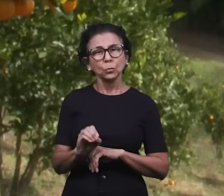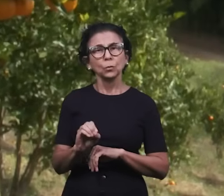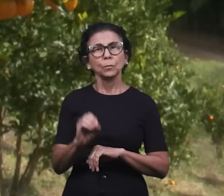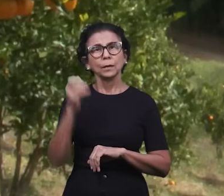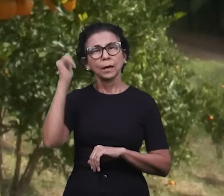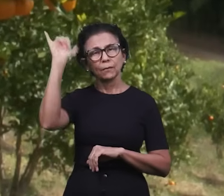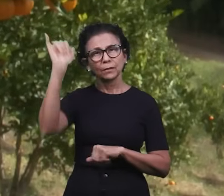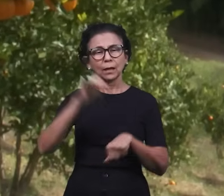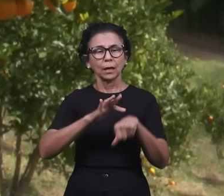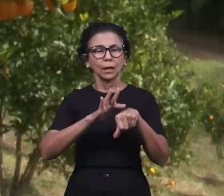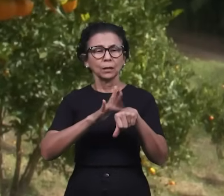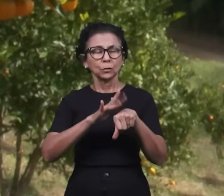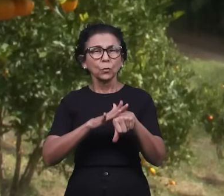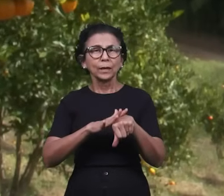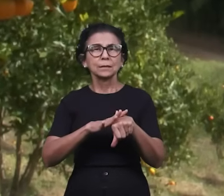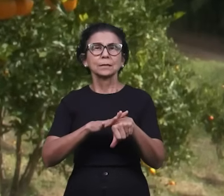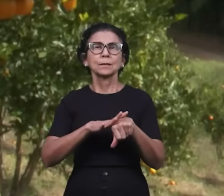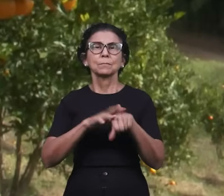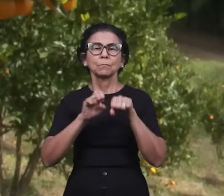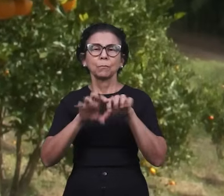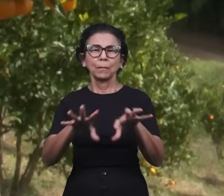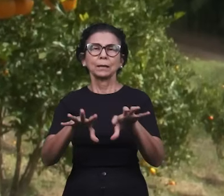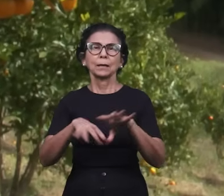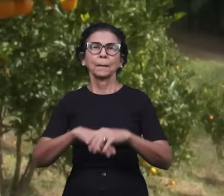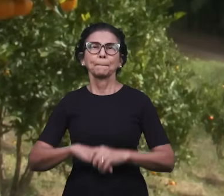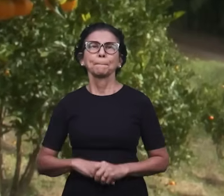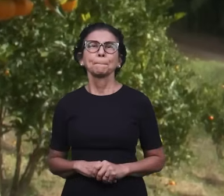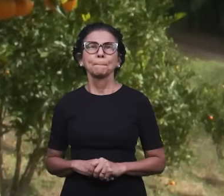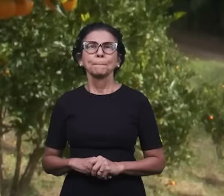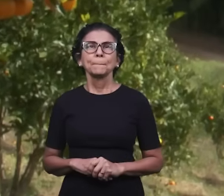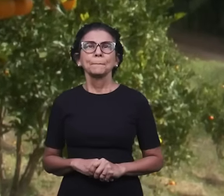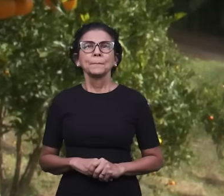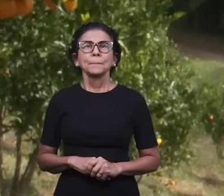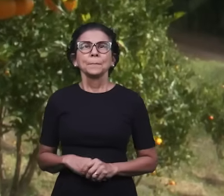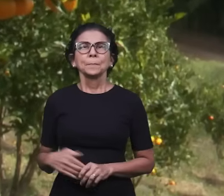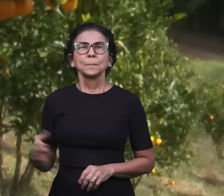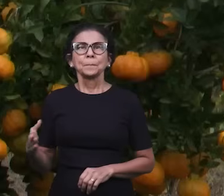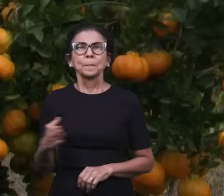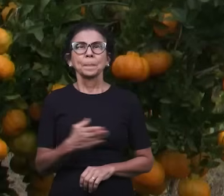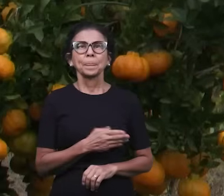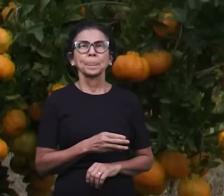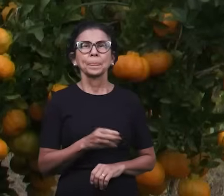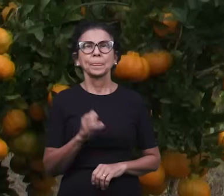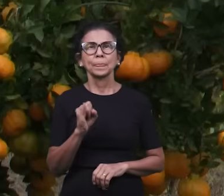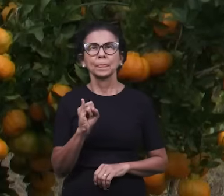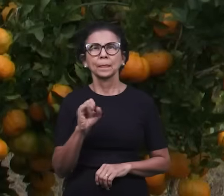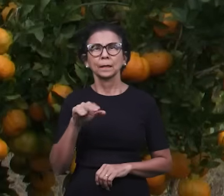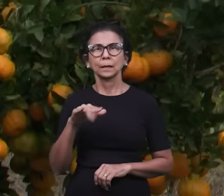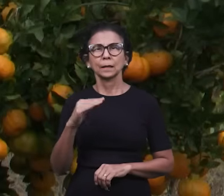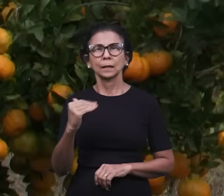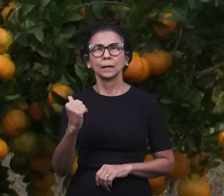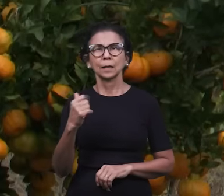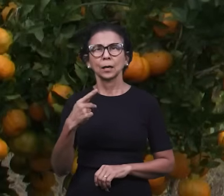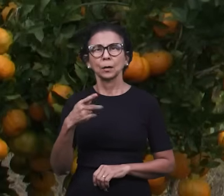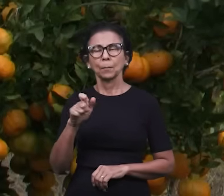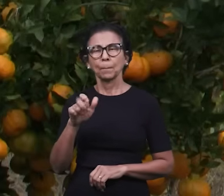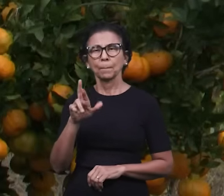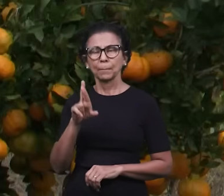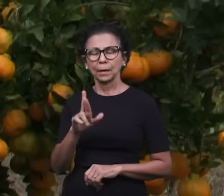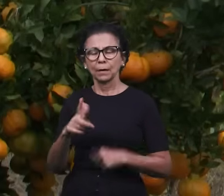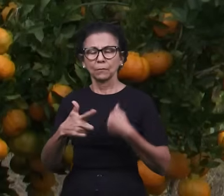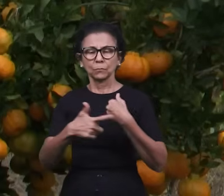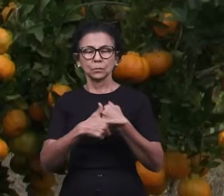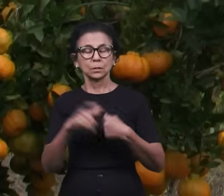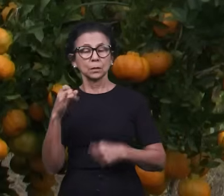pela pesquisa, fazer essa transferência tecnológica e de conhecimento para o produtor. Apesar dos desafios, a expectativa